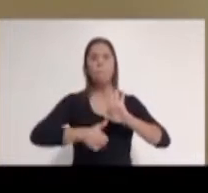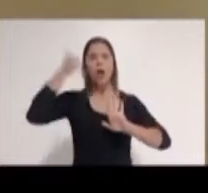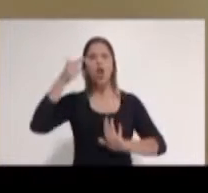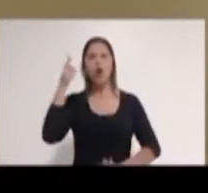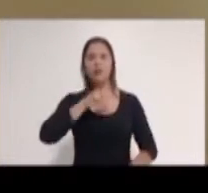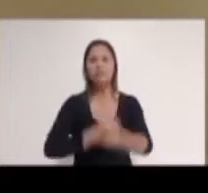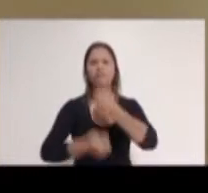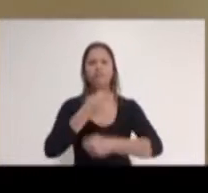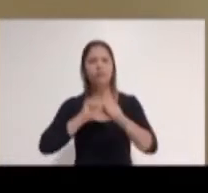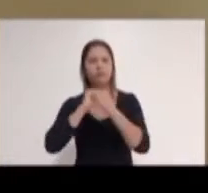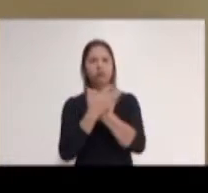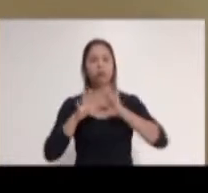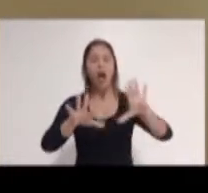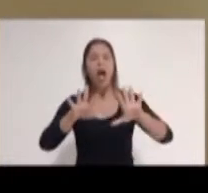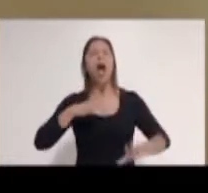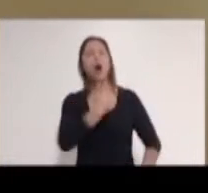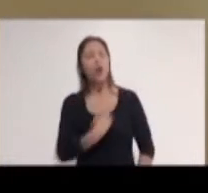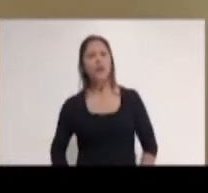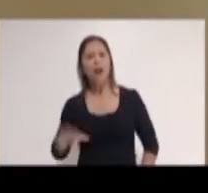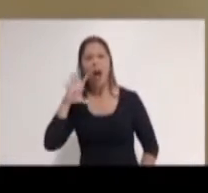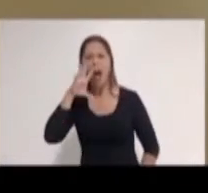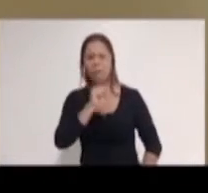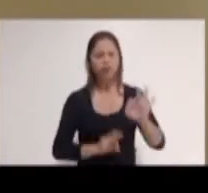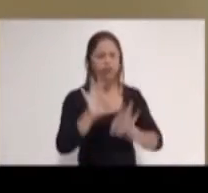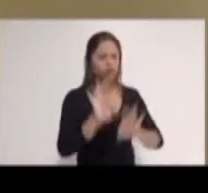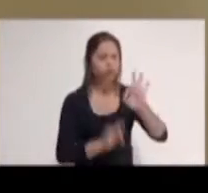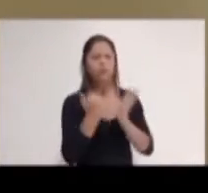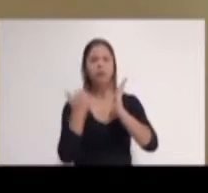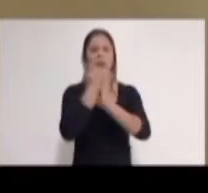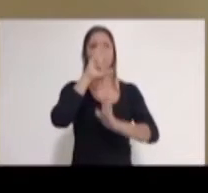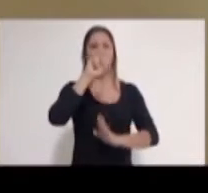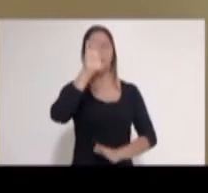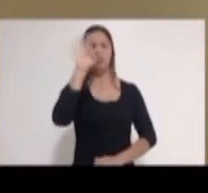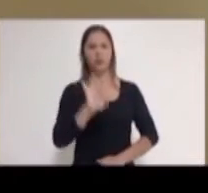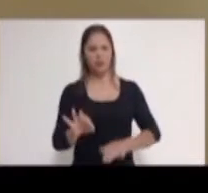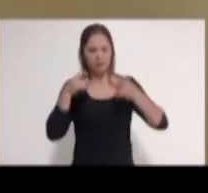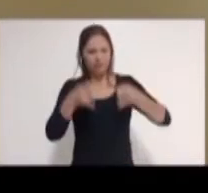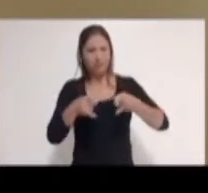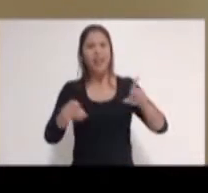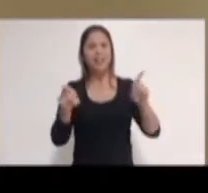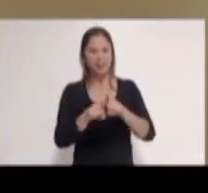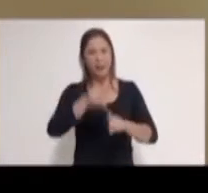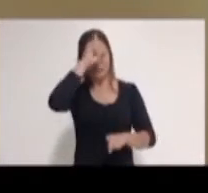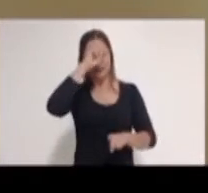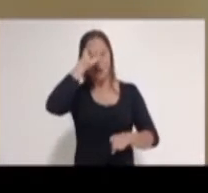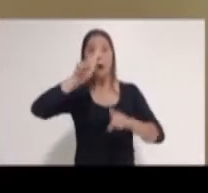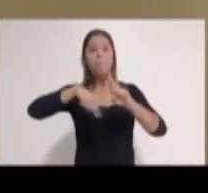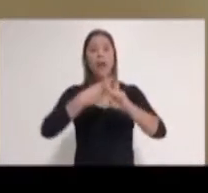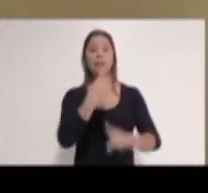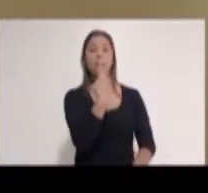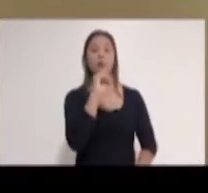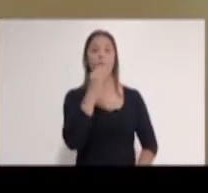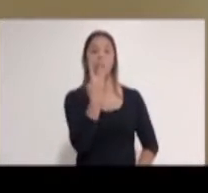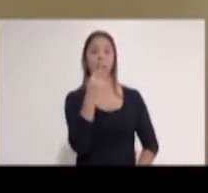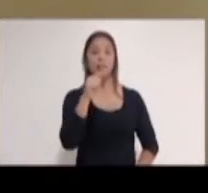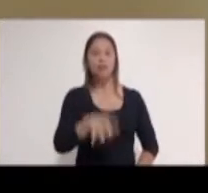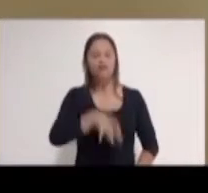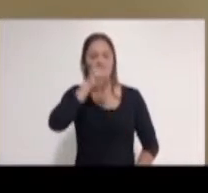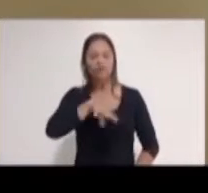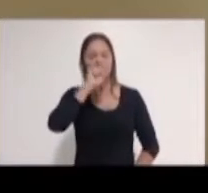ser segura, o governo criou Minas Consciente, um plano inovador. Para ser efetivo, é fundamental a adesão dos